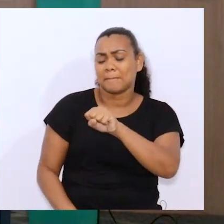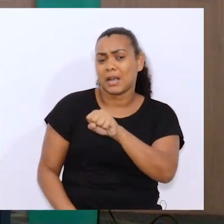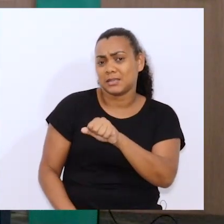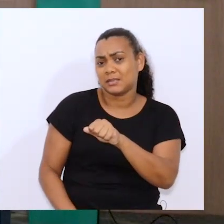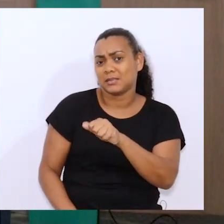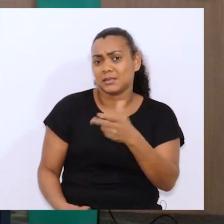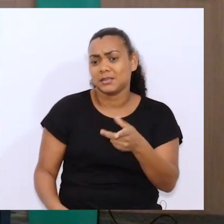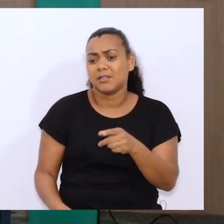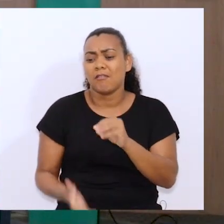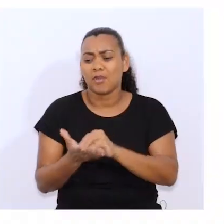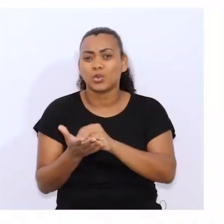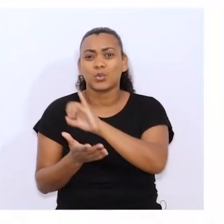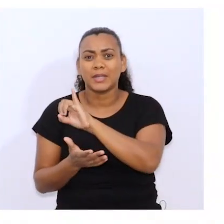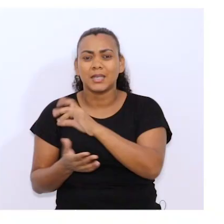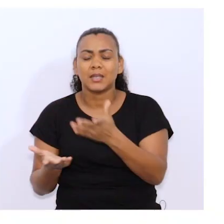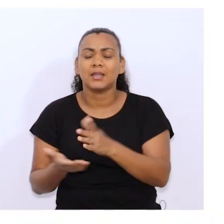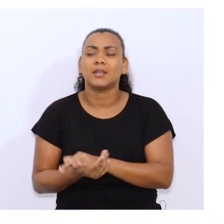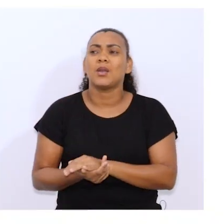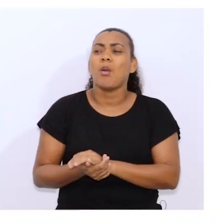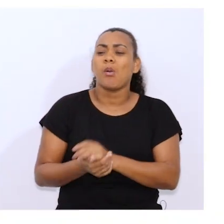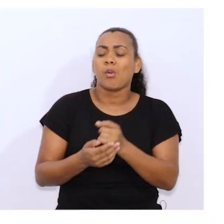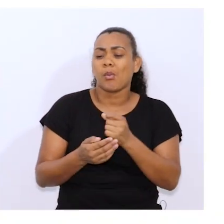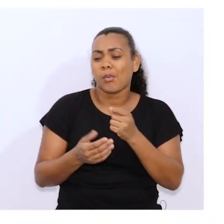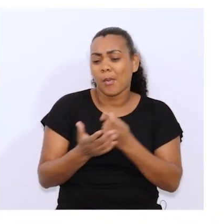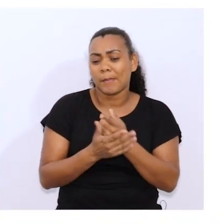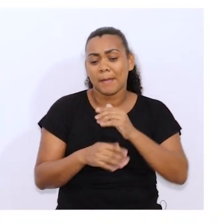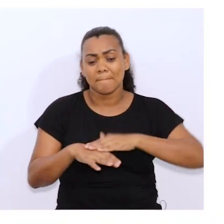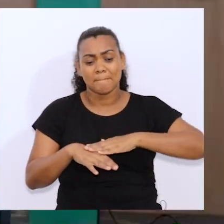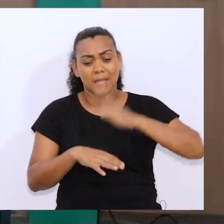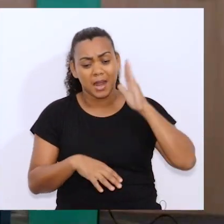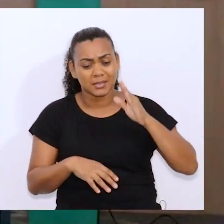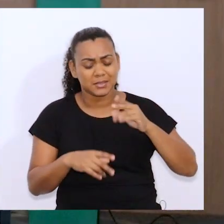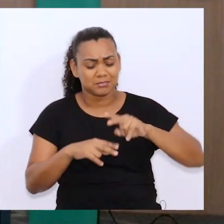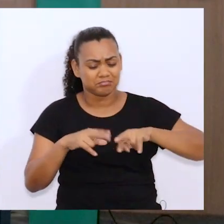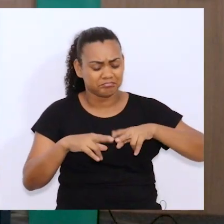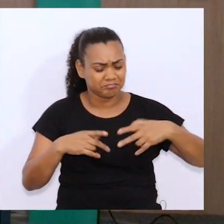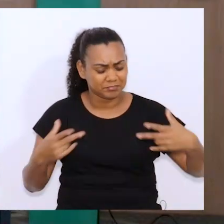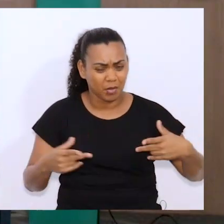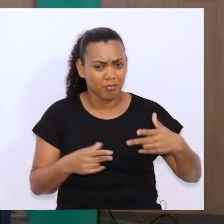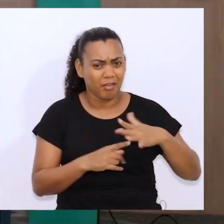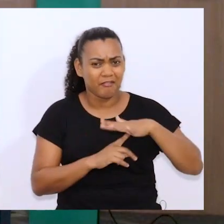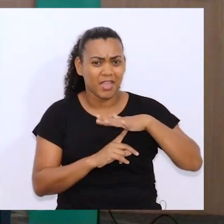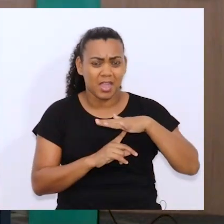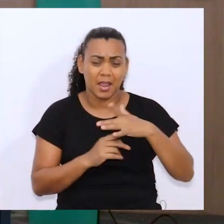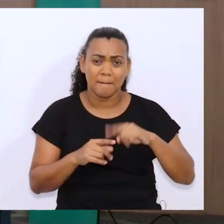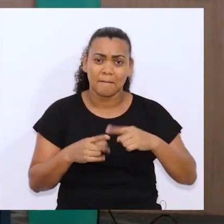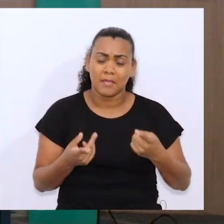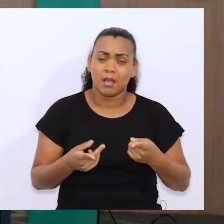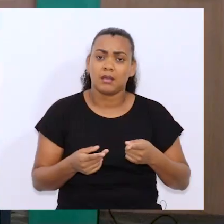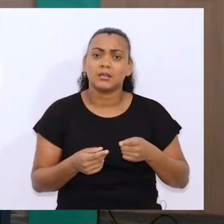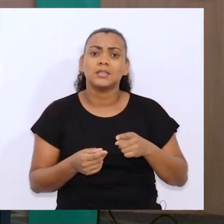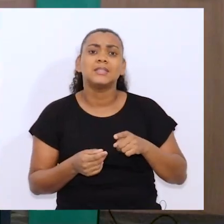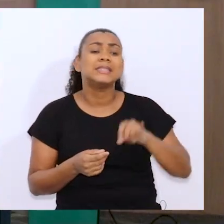mais sem o i. Comprei mais verduras na feira. Temos aí o mais escrito com i, porque